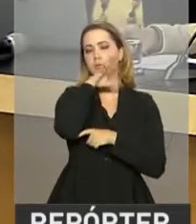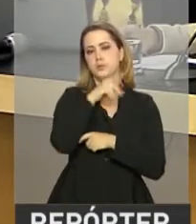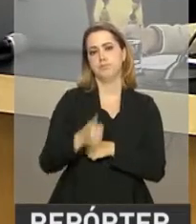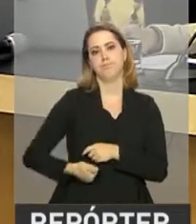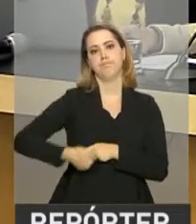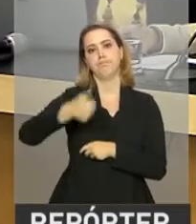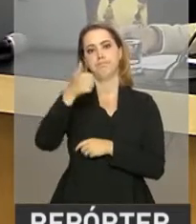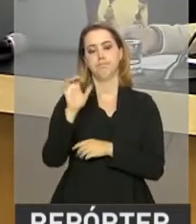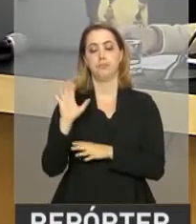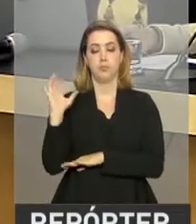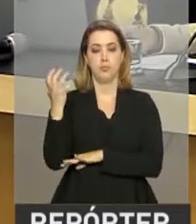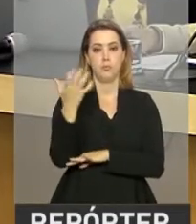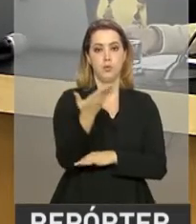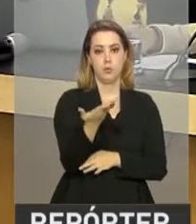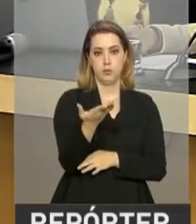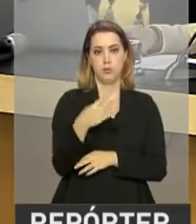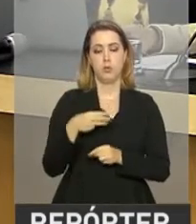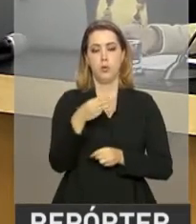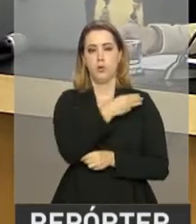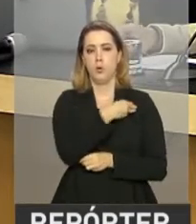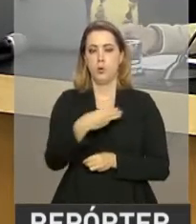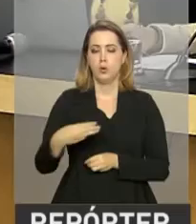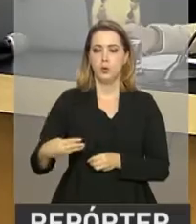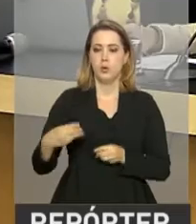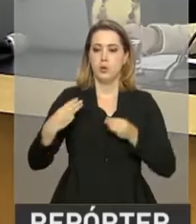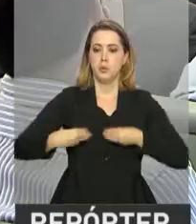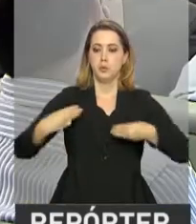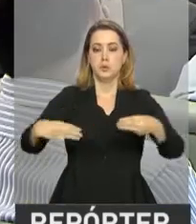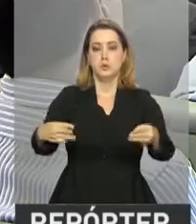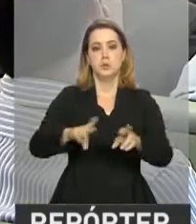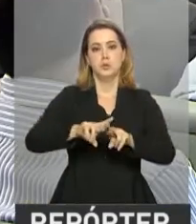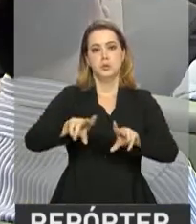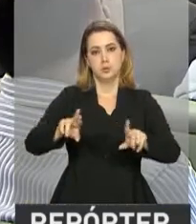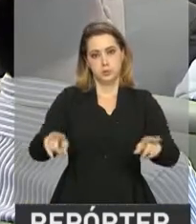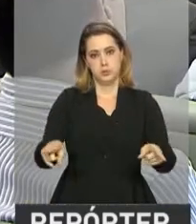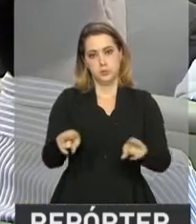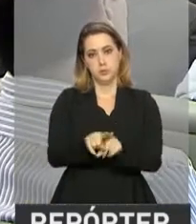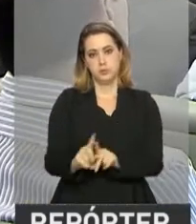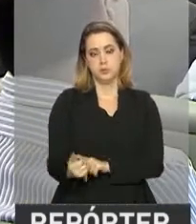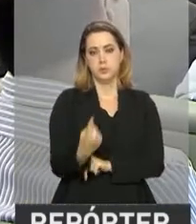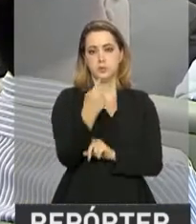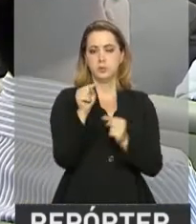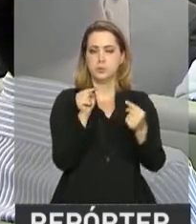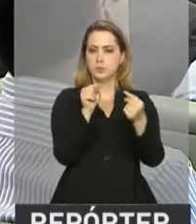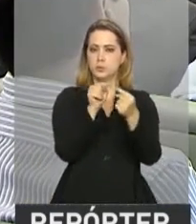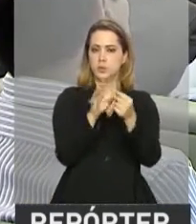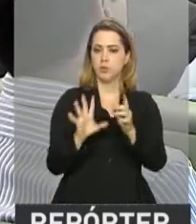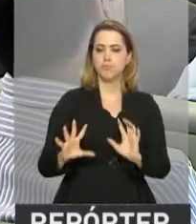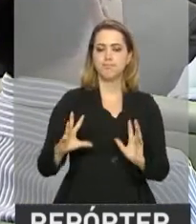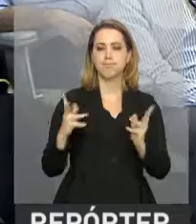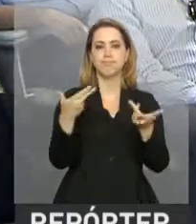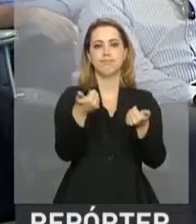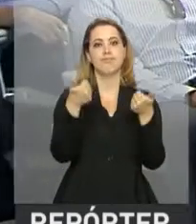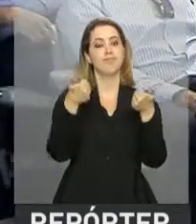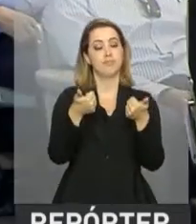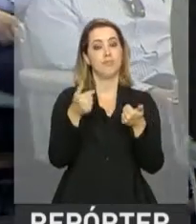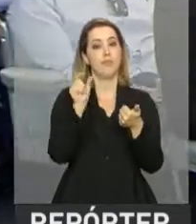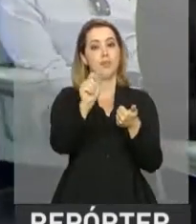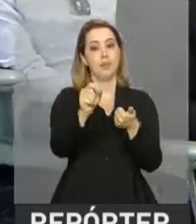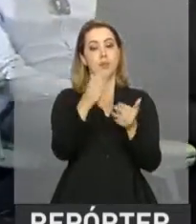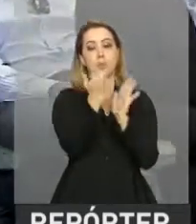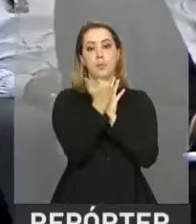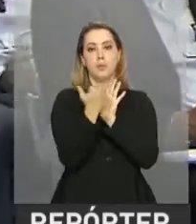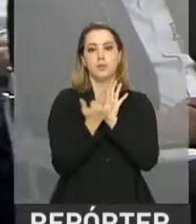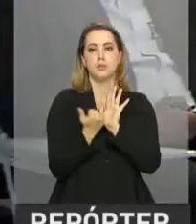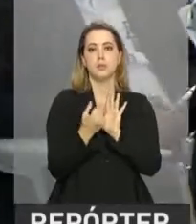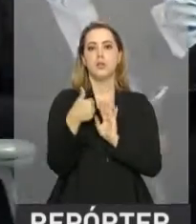da pecuária agricultura e abastecimento com a coalizão brasil tem sido um dos principais pontos para o sucesso do plano a coalizão é